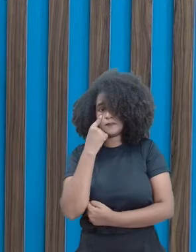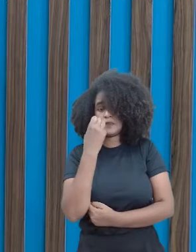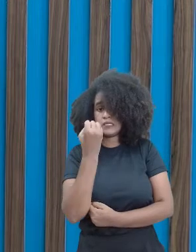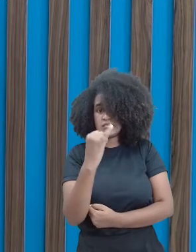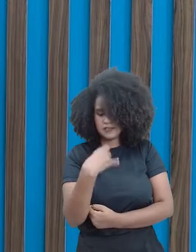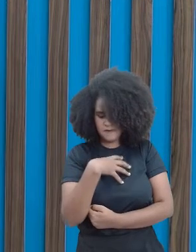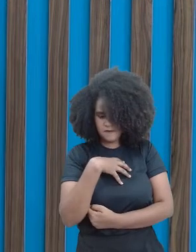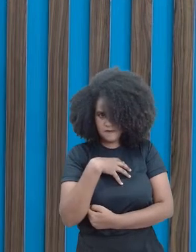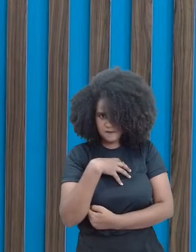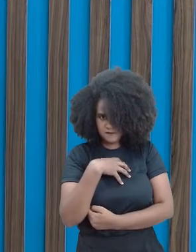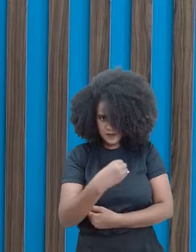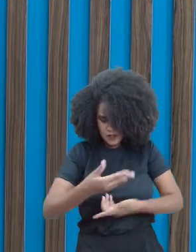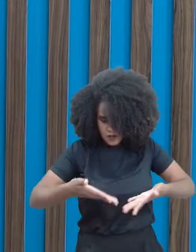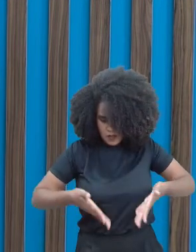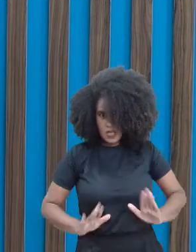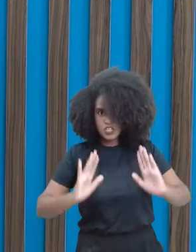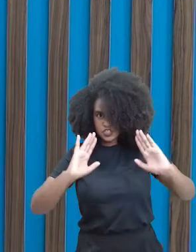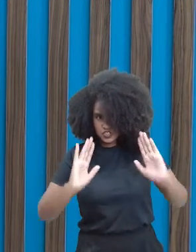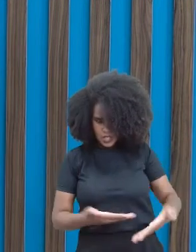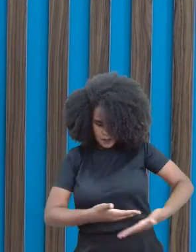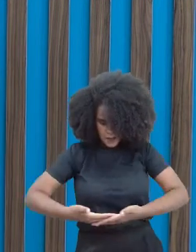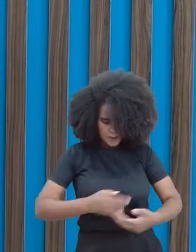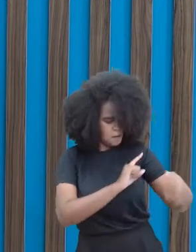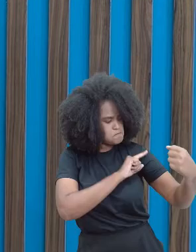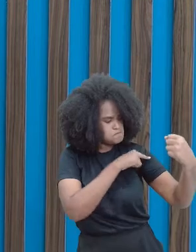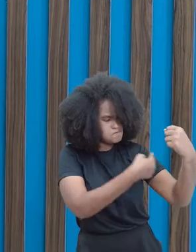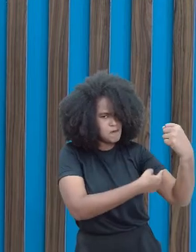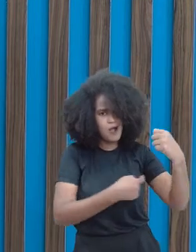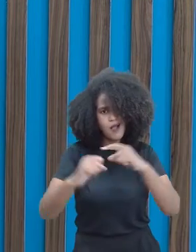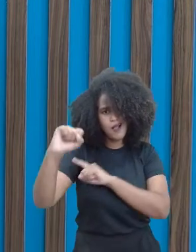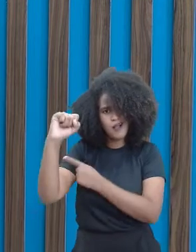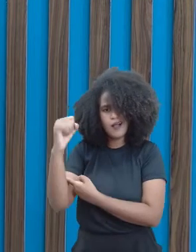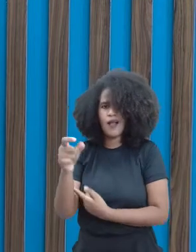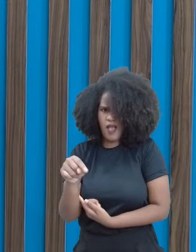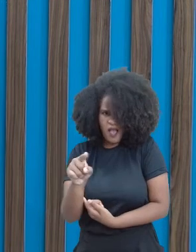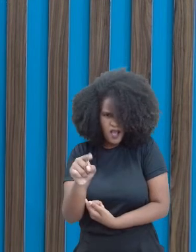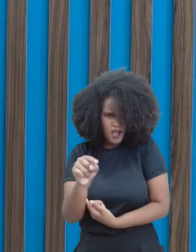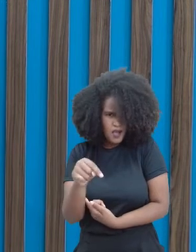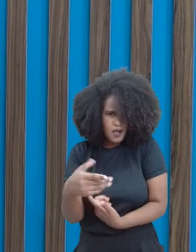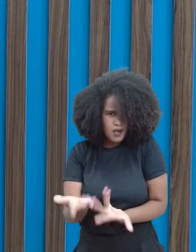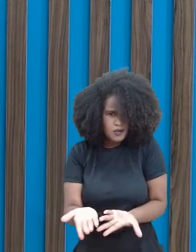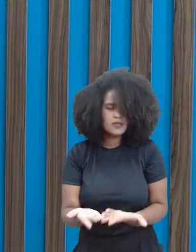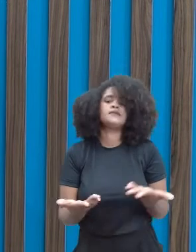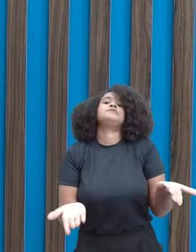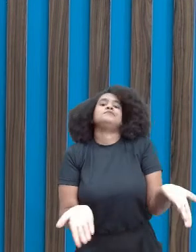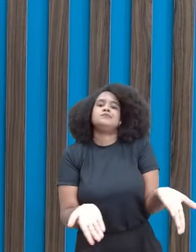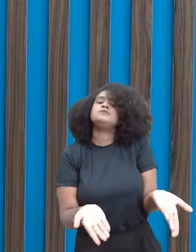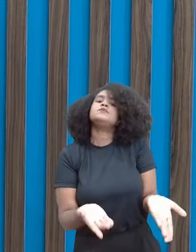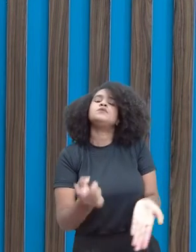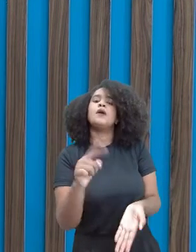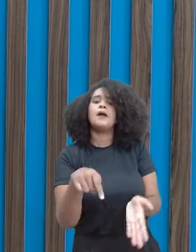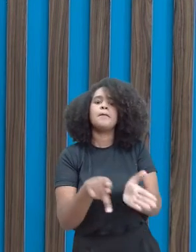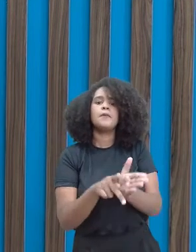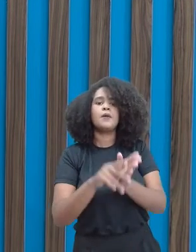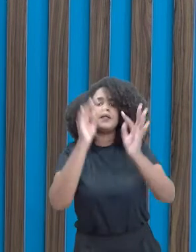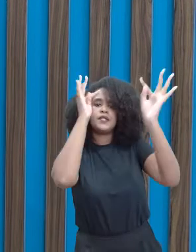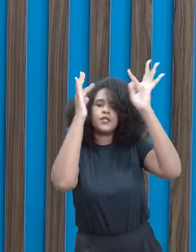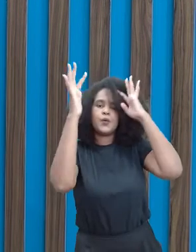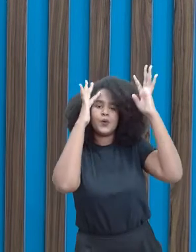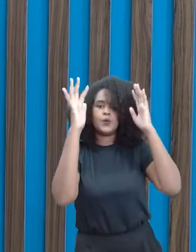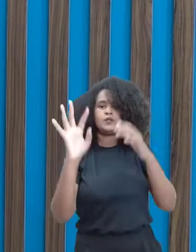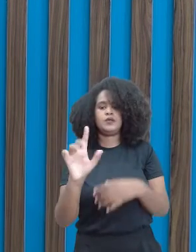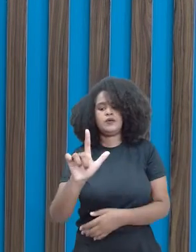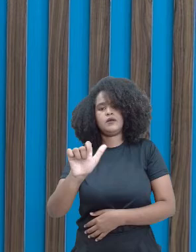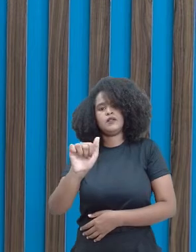o filho, seu filho já vai nascer musculoso, né? Se a característica é hereditária? Então isso aí foi um pensamento